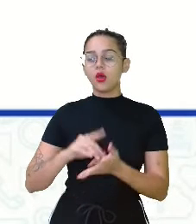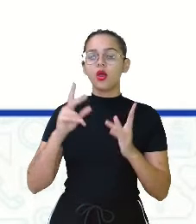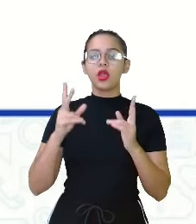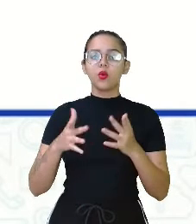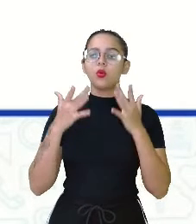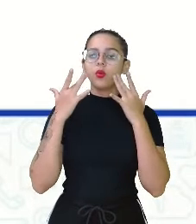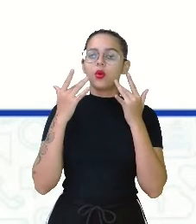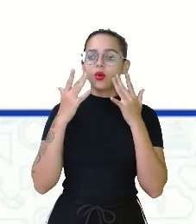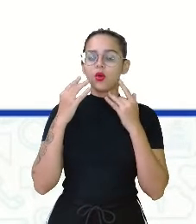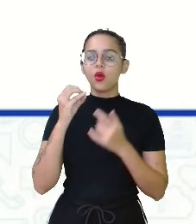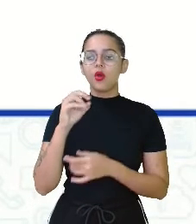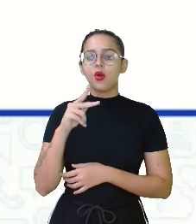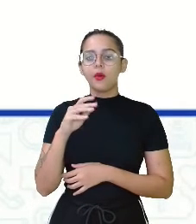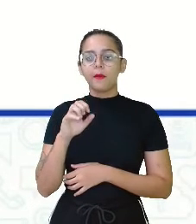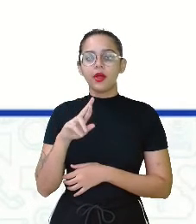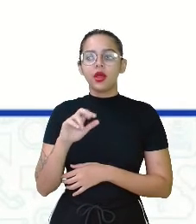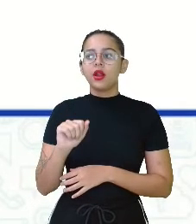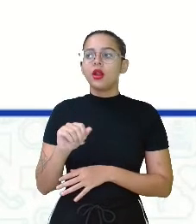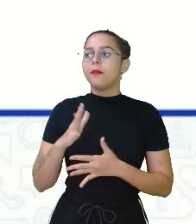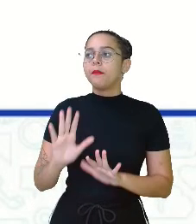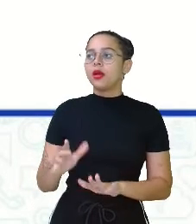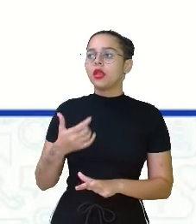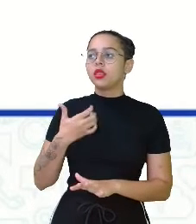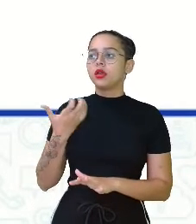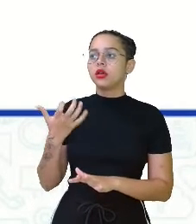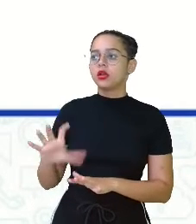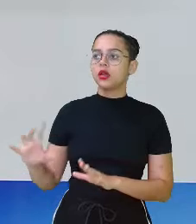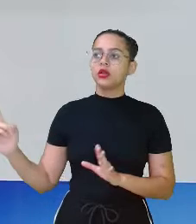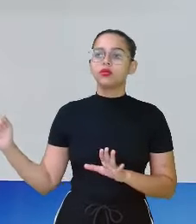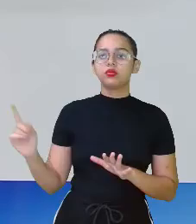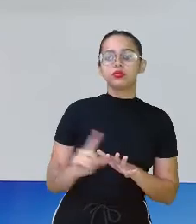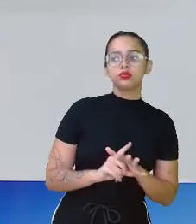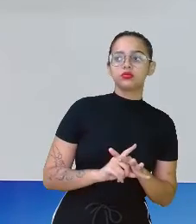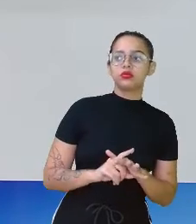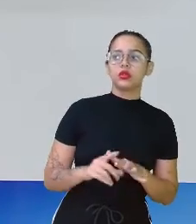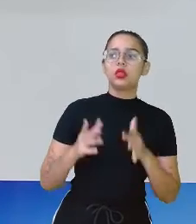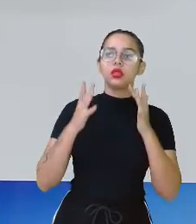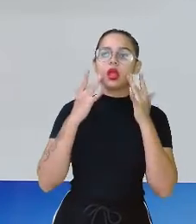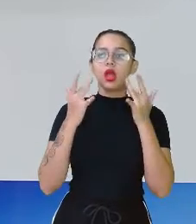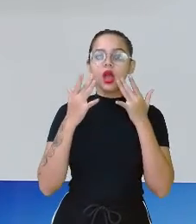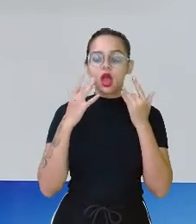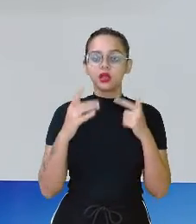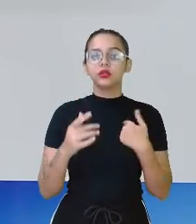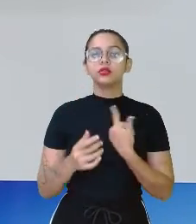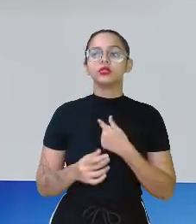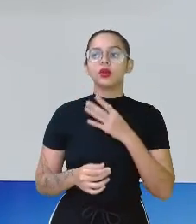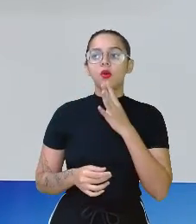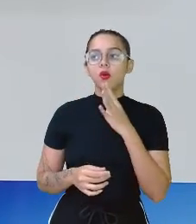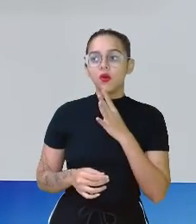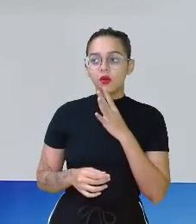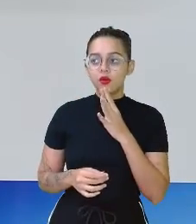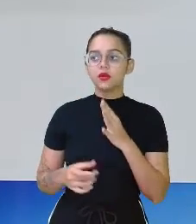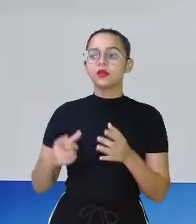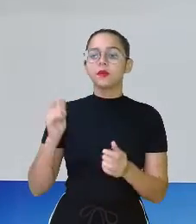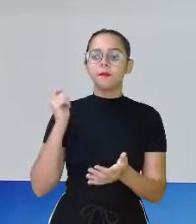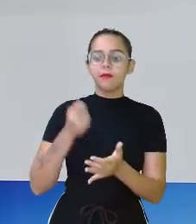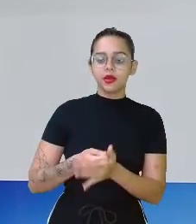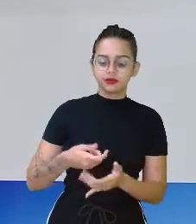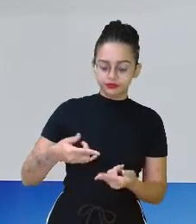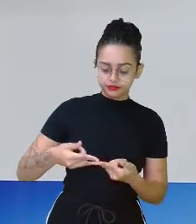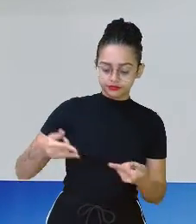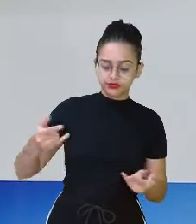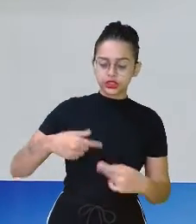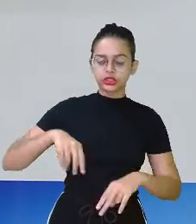e a ópera, mas recusa as convenções. Veja, o teatro, como a gente conhece, no teatro, né, você paga o ingresso, você senta